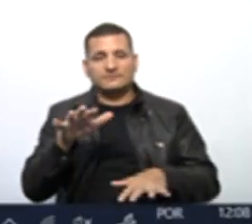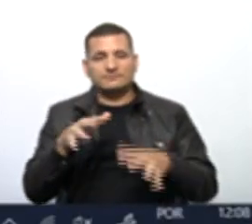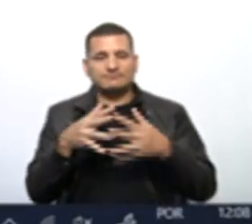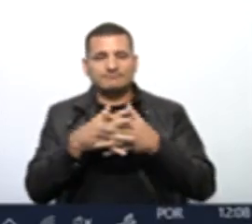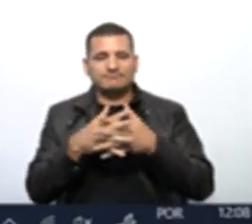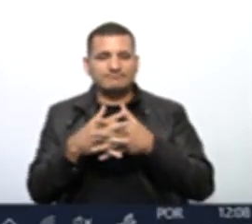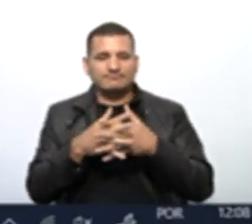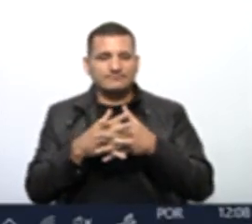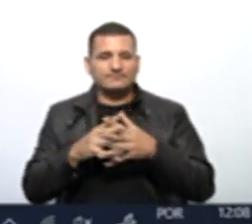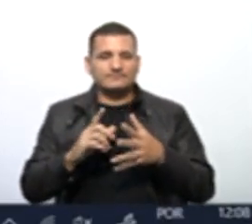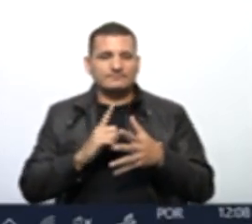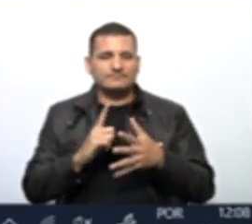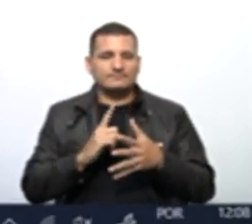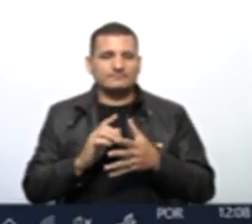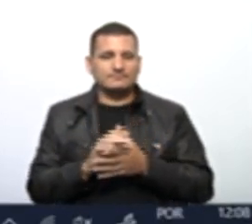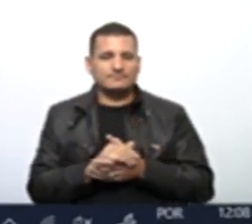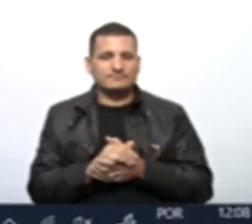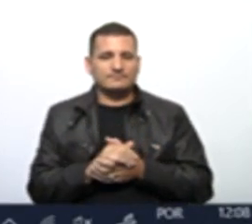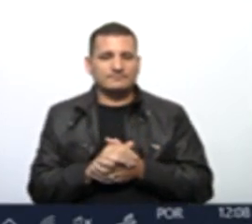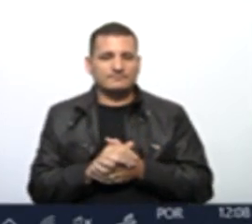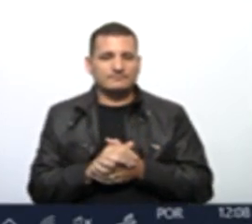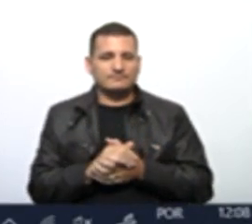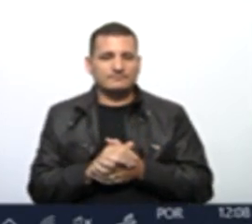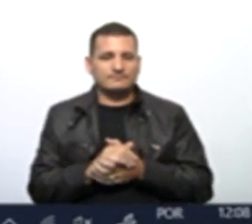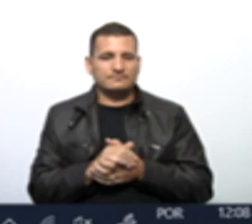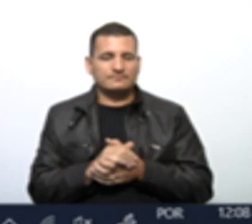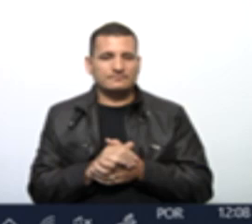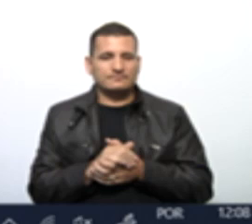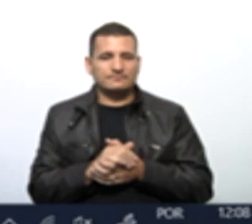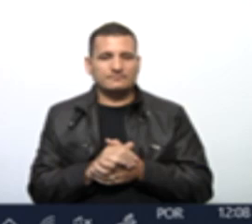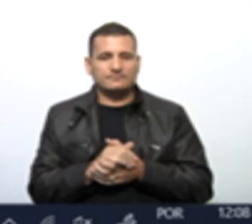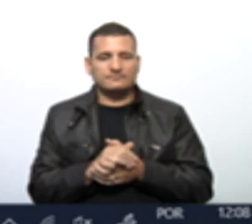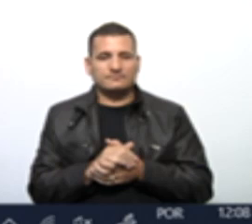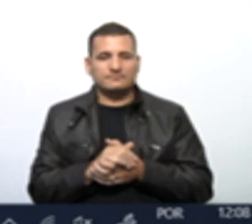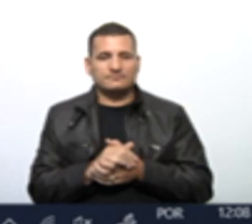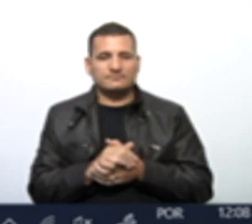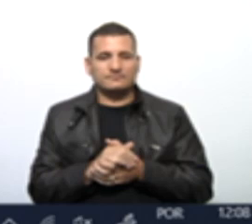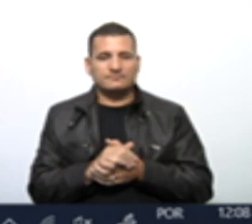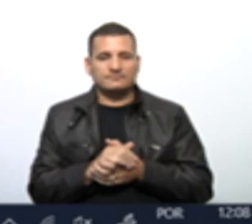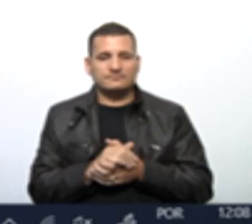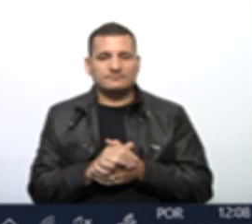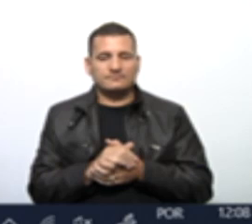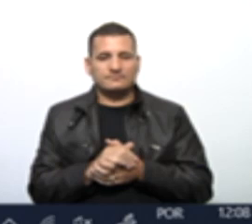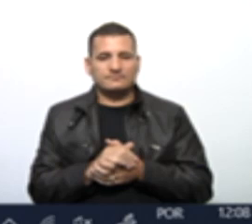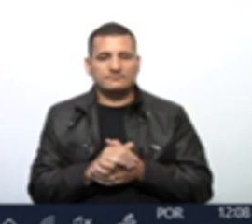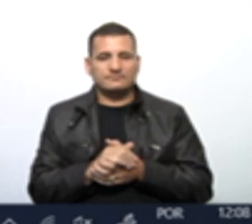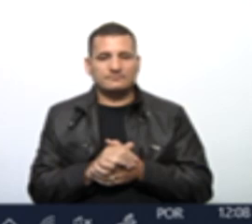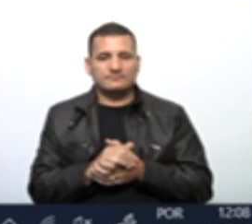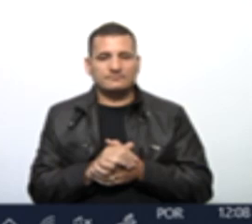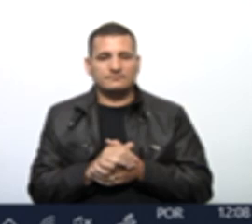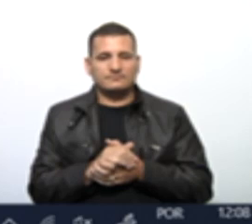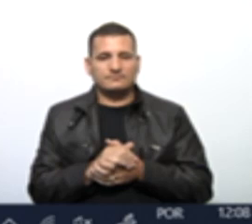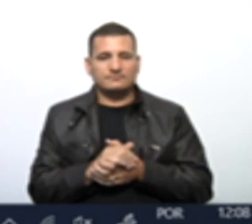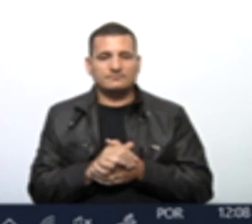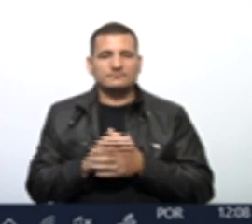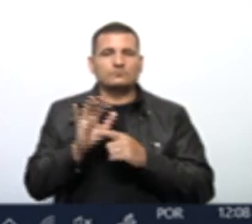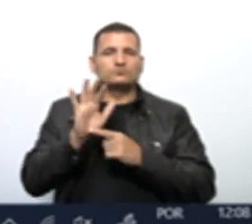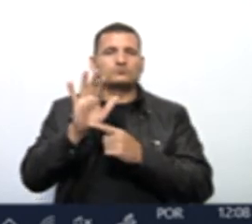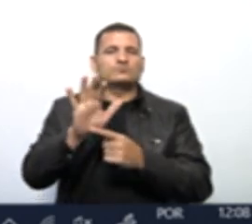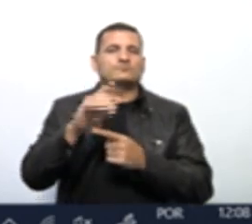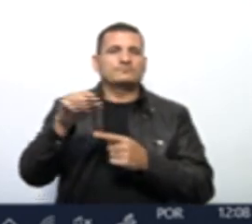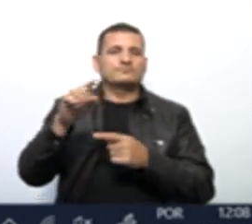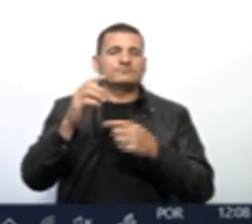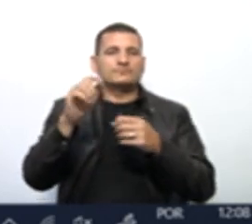pouco a gente respeita o vou até colocar na própria imagem aqui que é pra gente poder lembrar essa